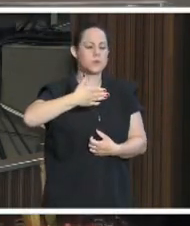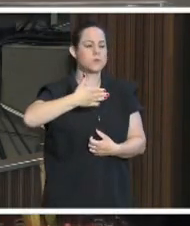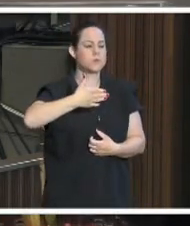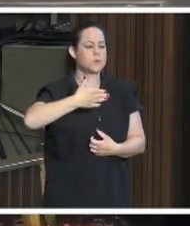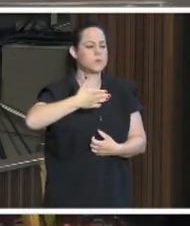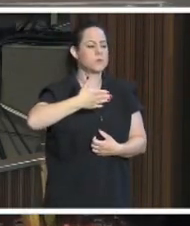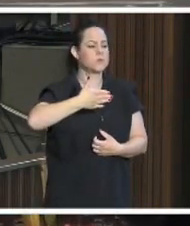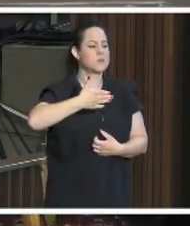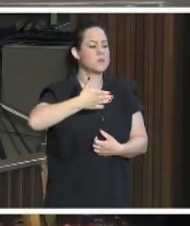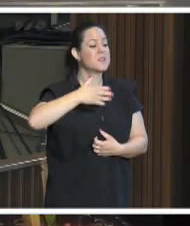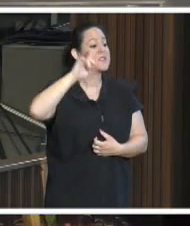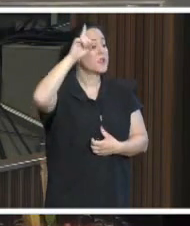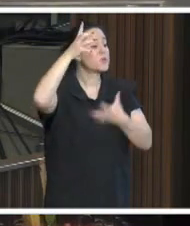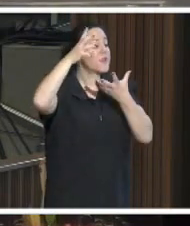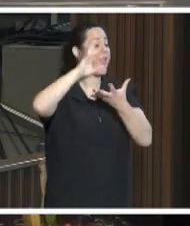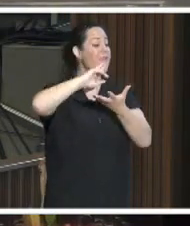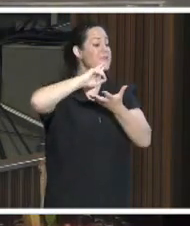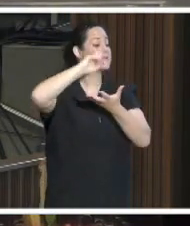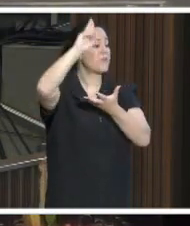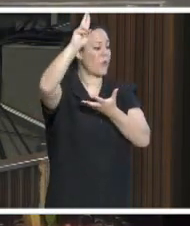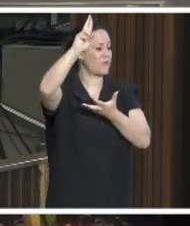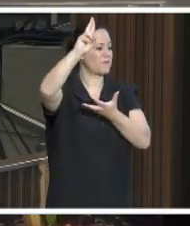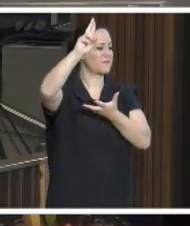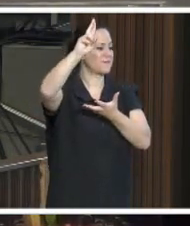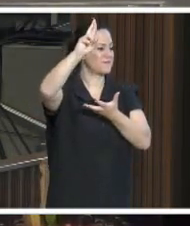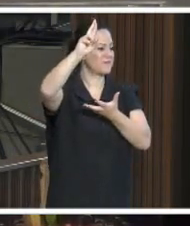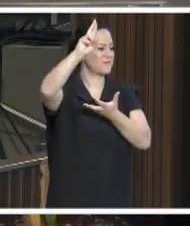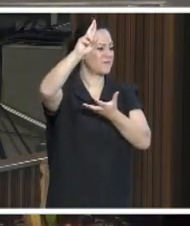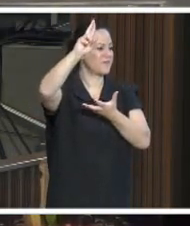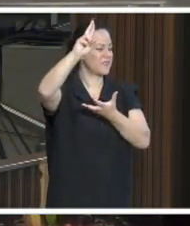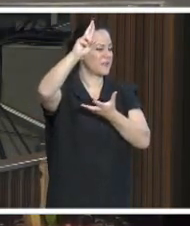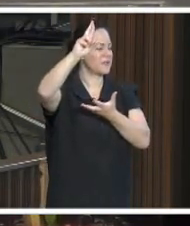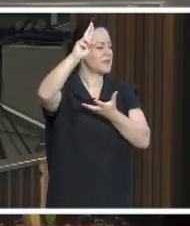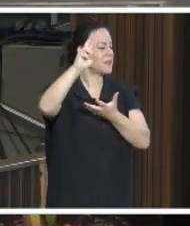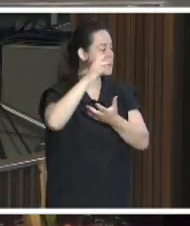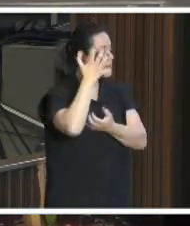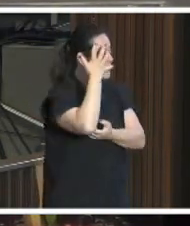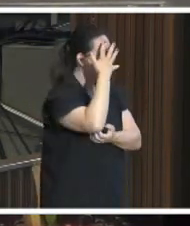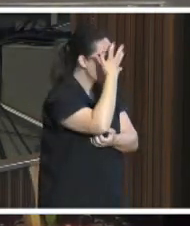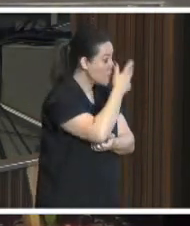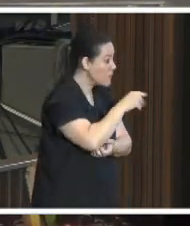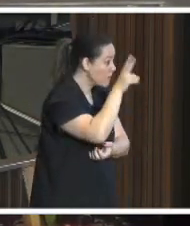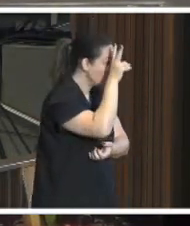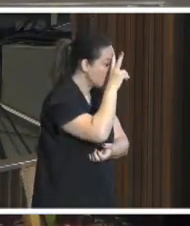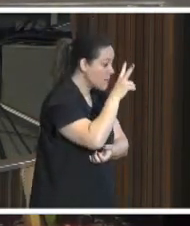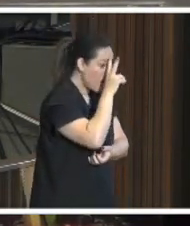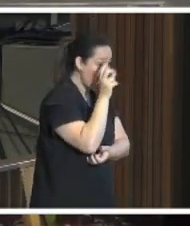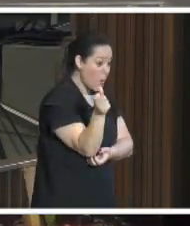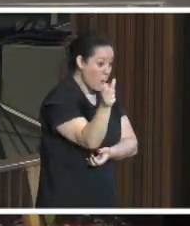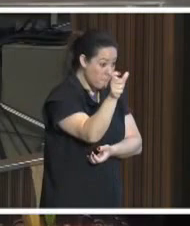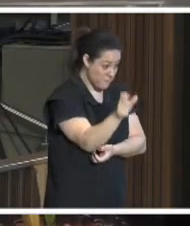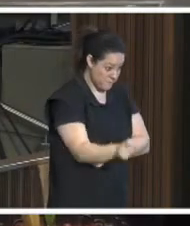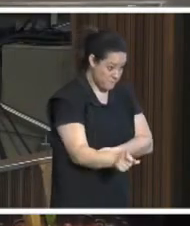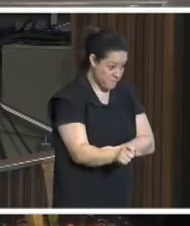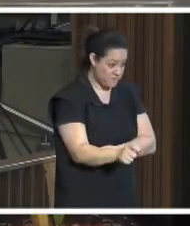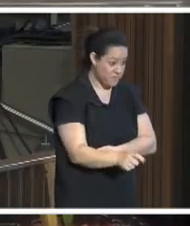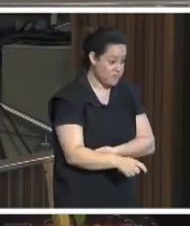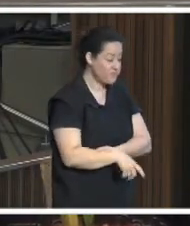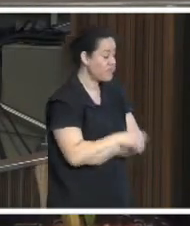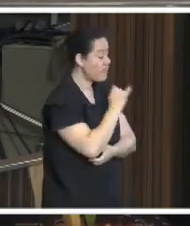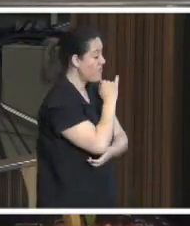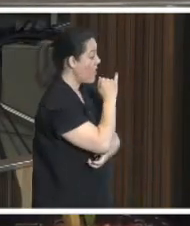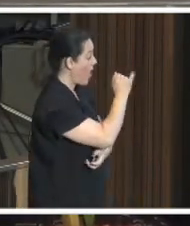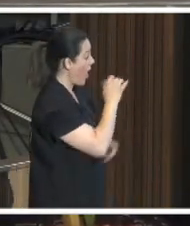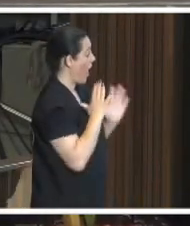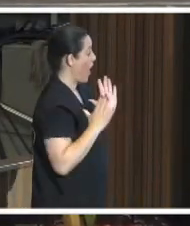Ele espera uma resposta de nós. E o bonito dessa história é que os pastores disseram assim: olha,